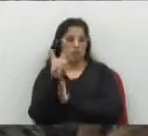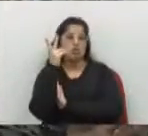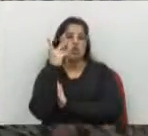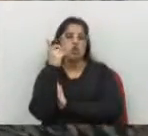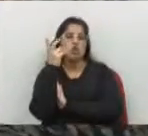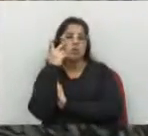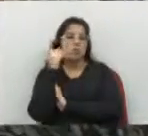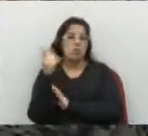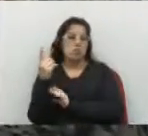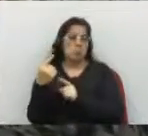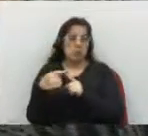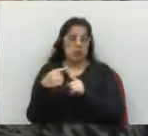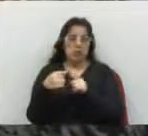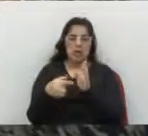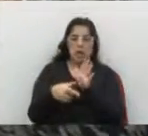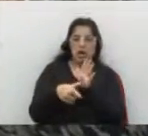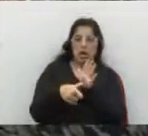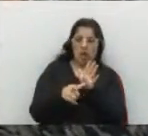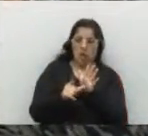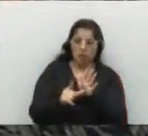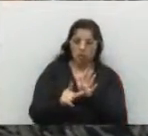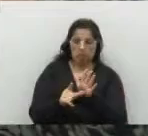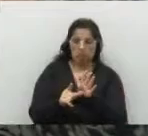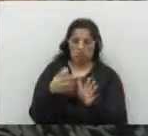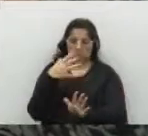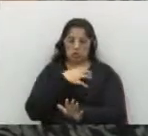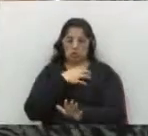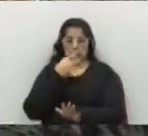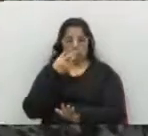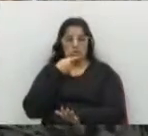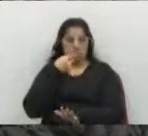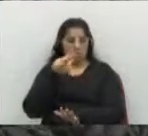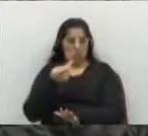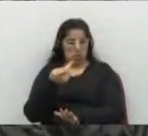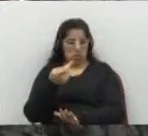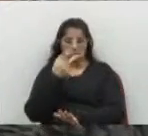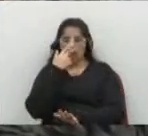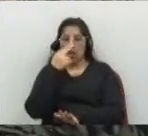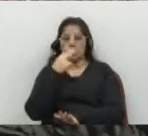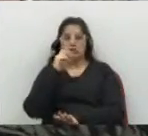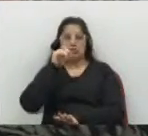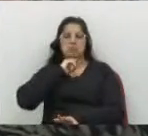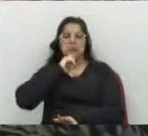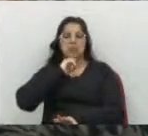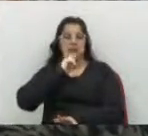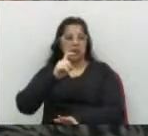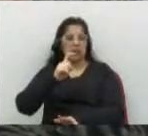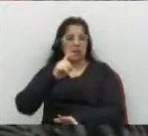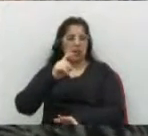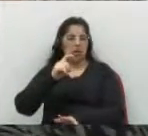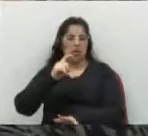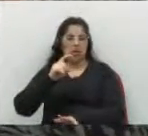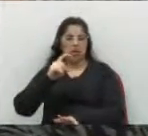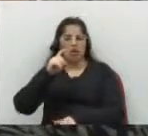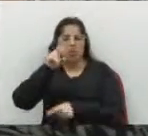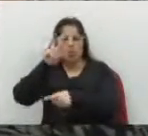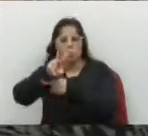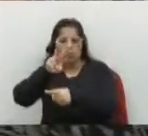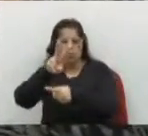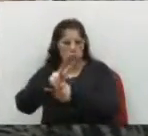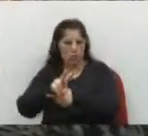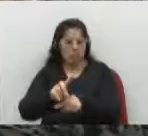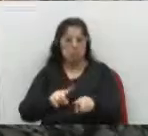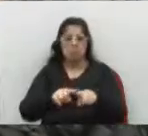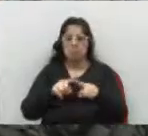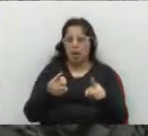que é uma terra de ninguém. Mas eu convido e peço aos senhores que visitem essa escola. É uma escola